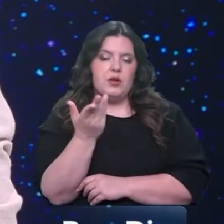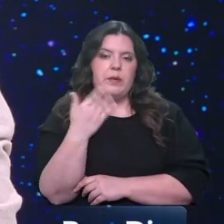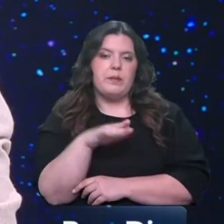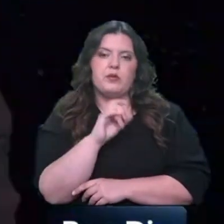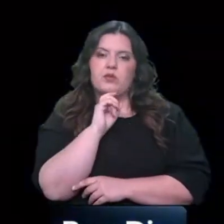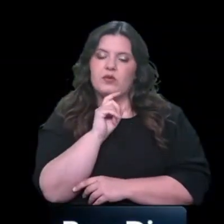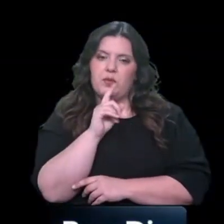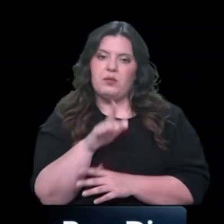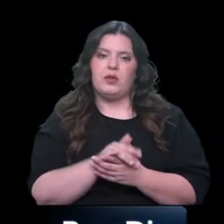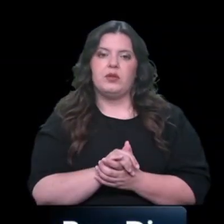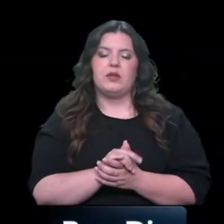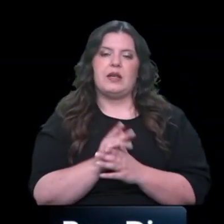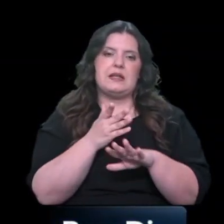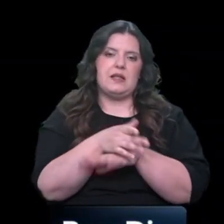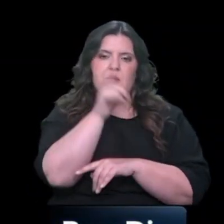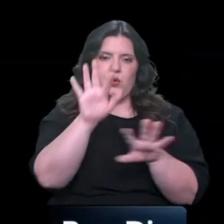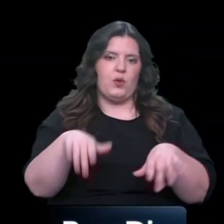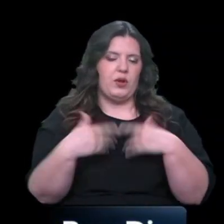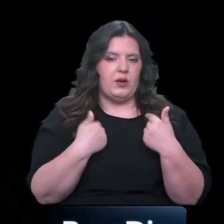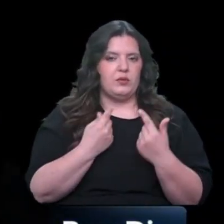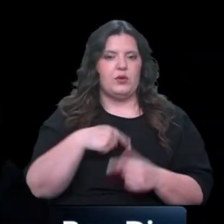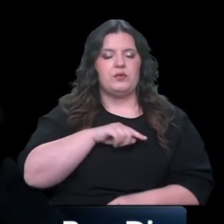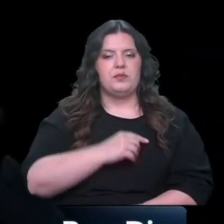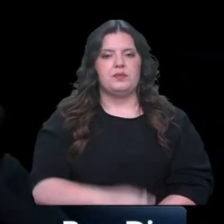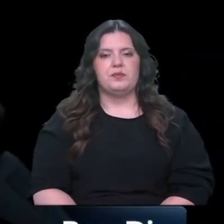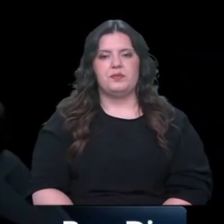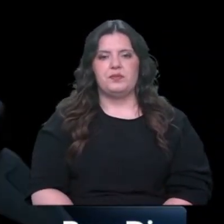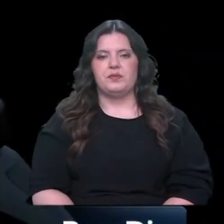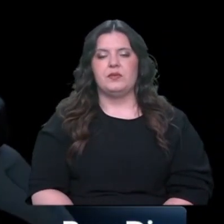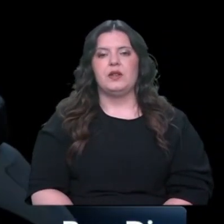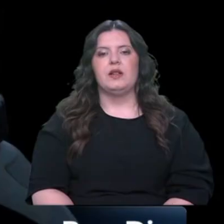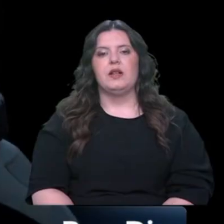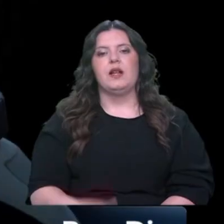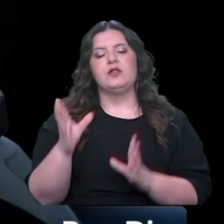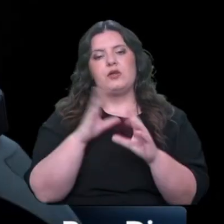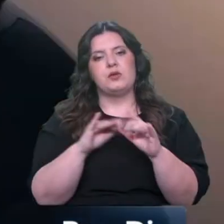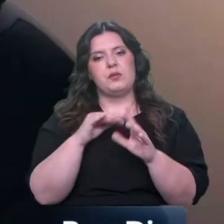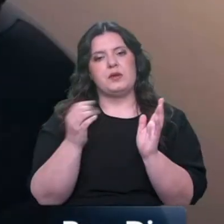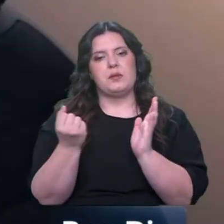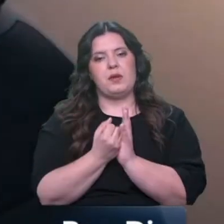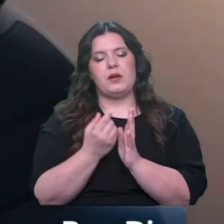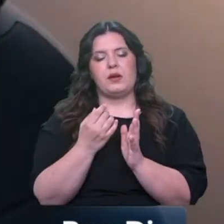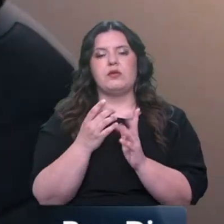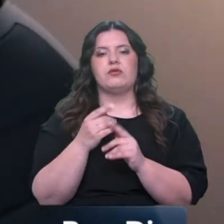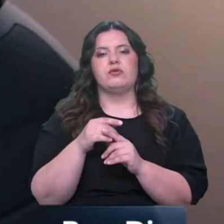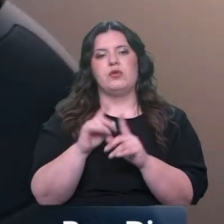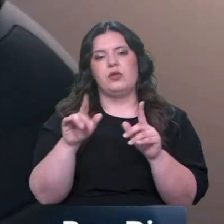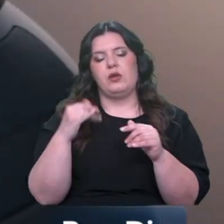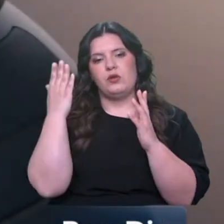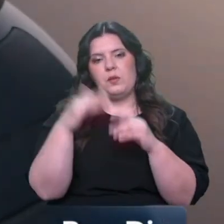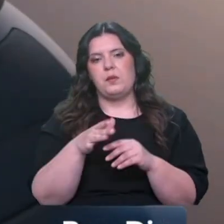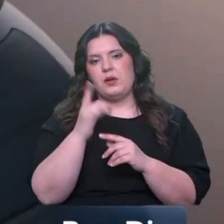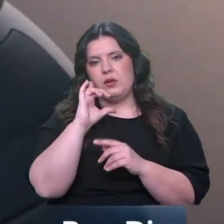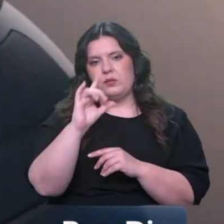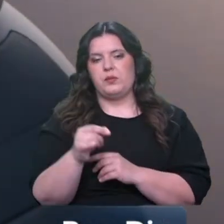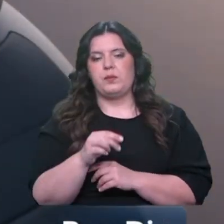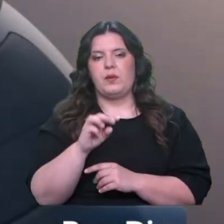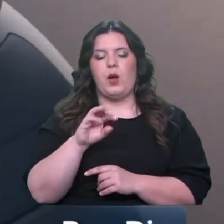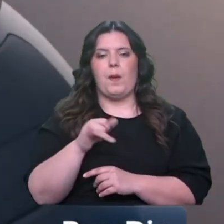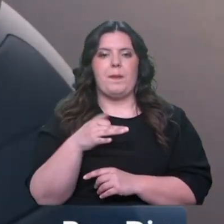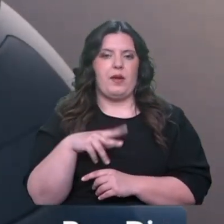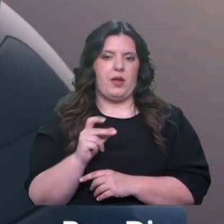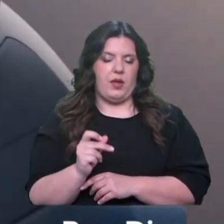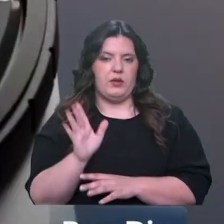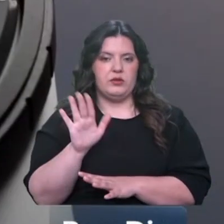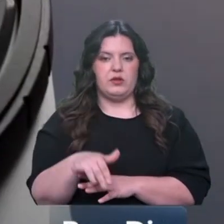presumo que seja acessível a qualquer um de nós. Acessível a qualquer um de nós. Isto do marketing das marcas e do espaço já é uma longa história. A Omega esteve com os